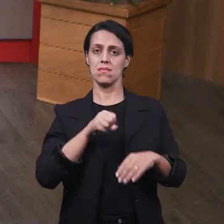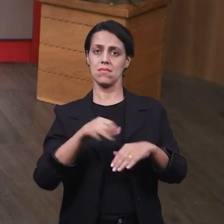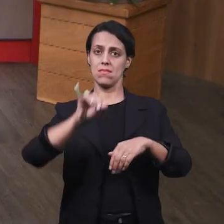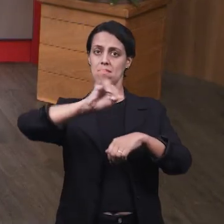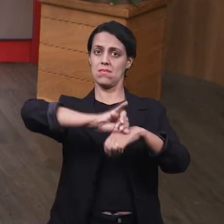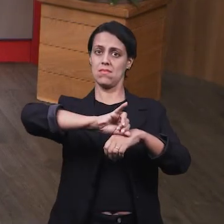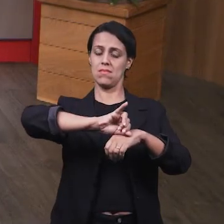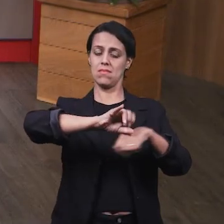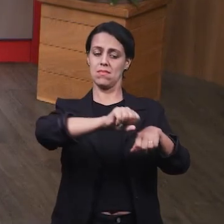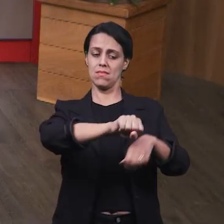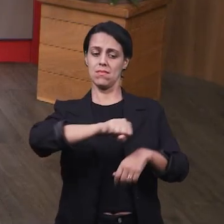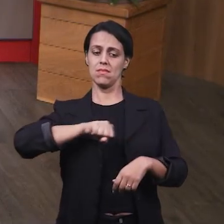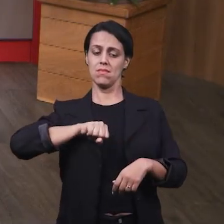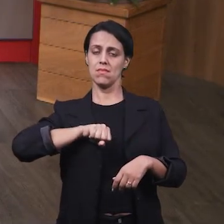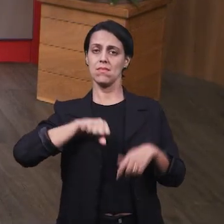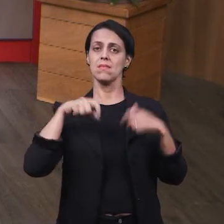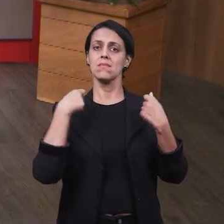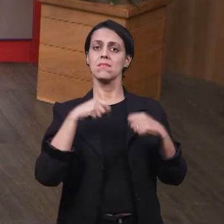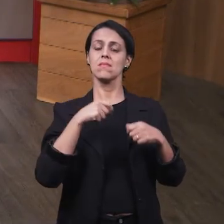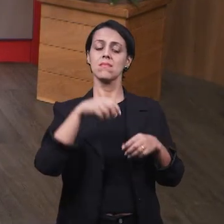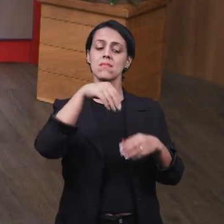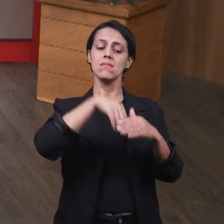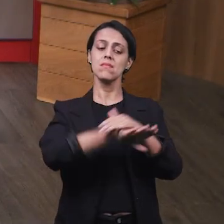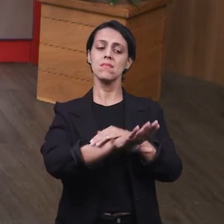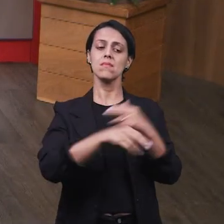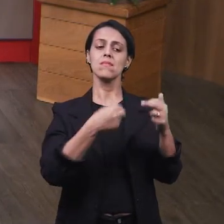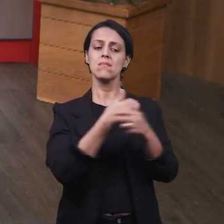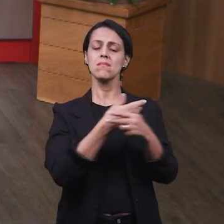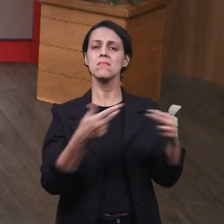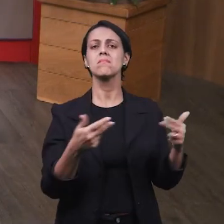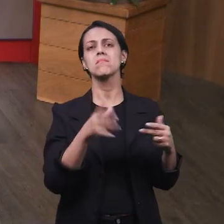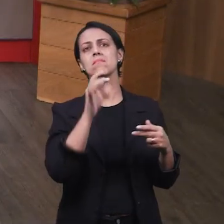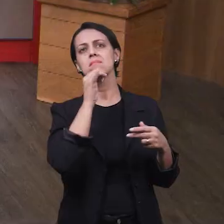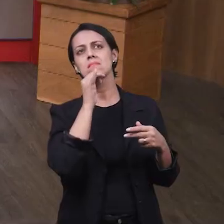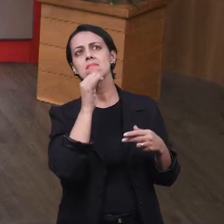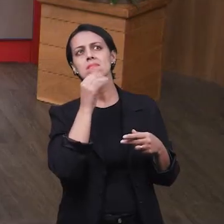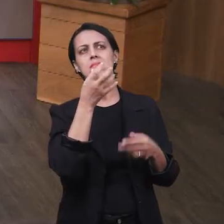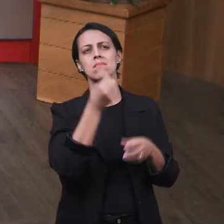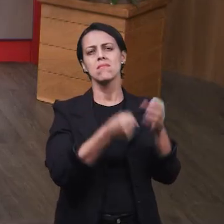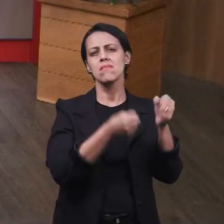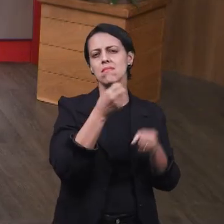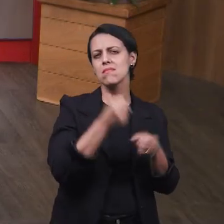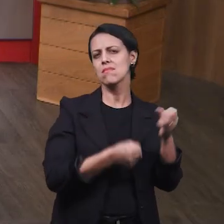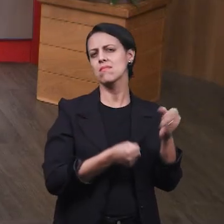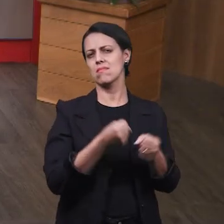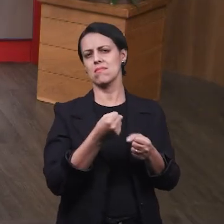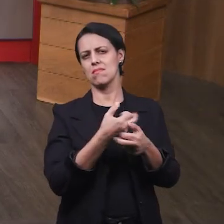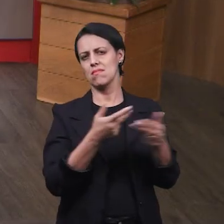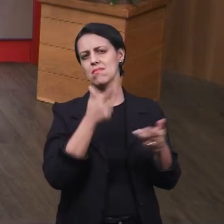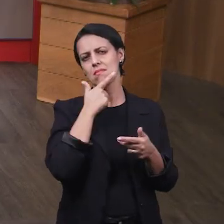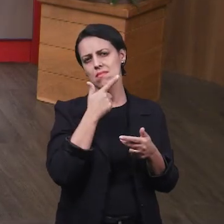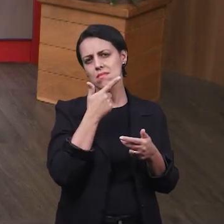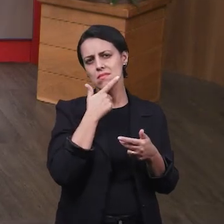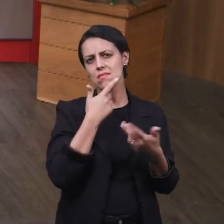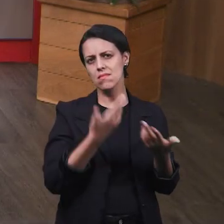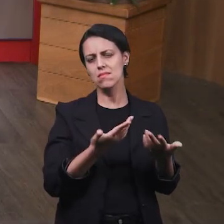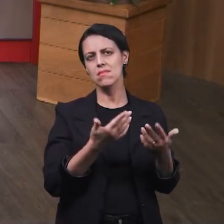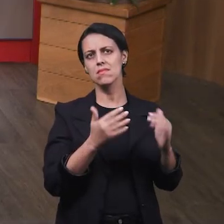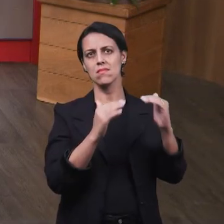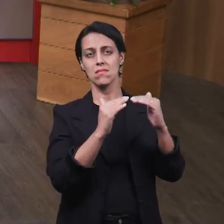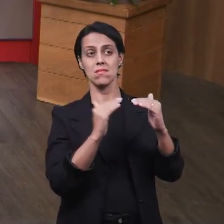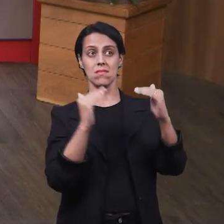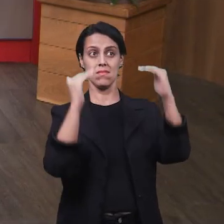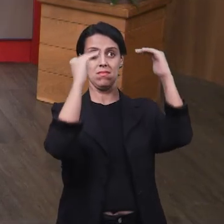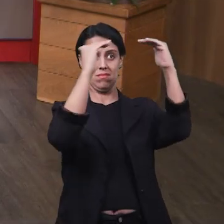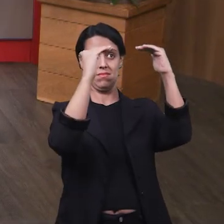você coloca alimentos que serão preparados e embutidos, tais como leite e seus derivados. Na